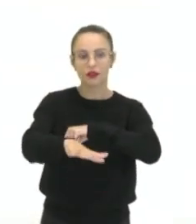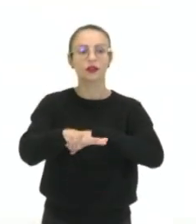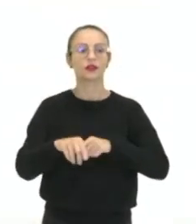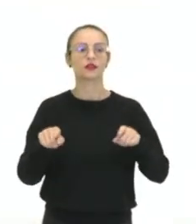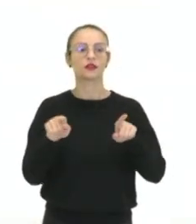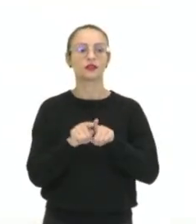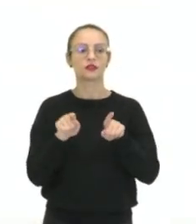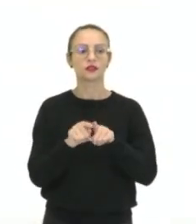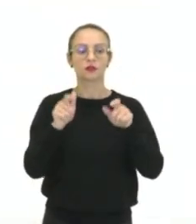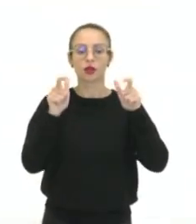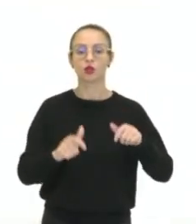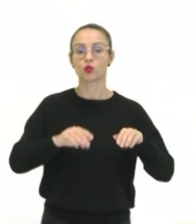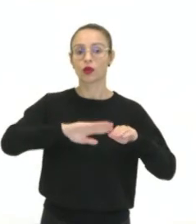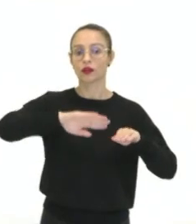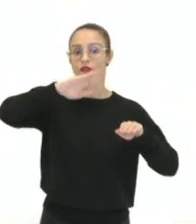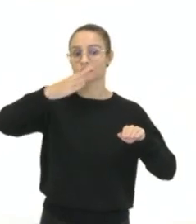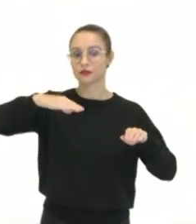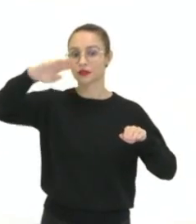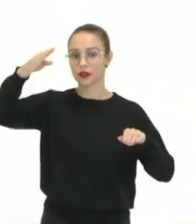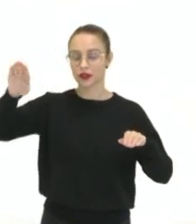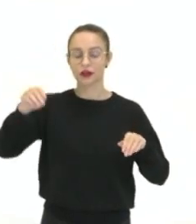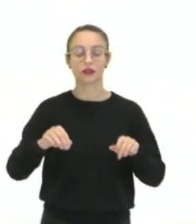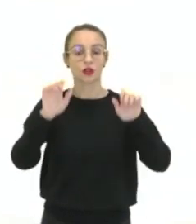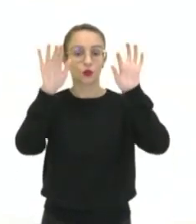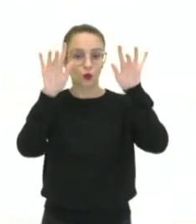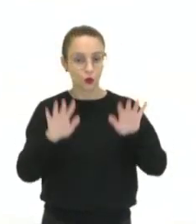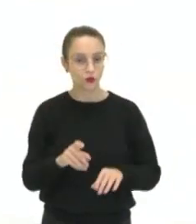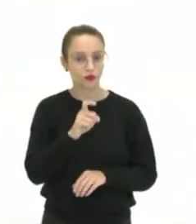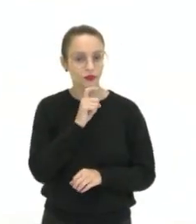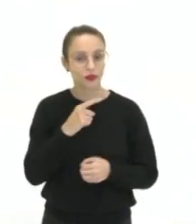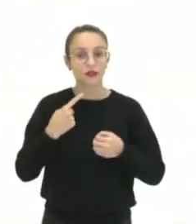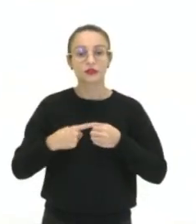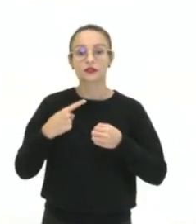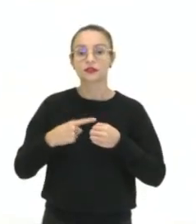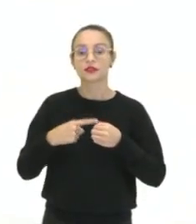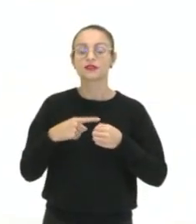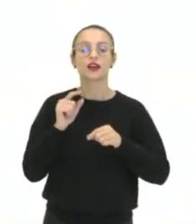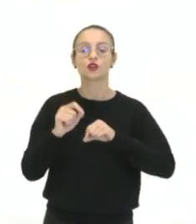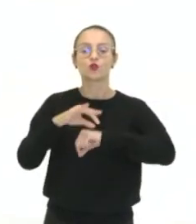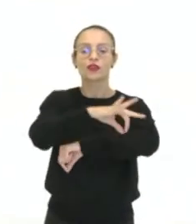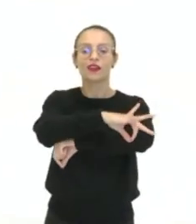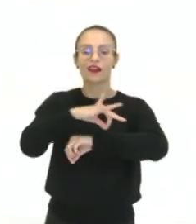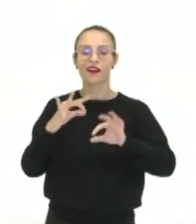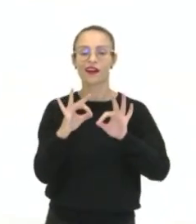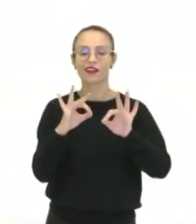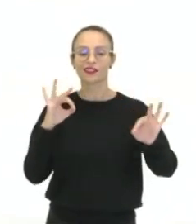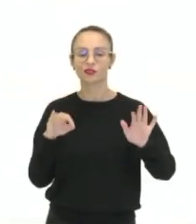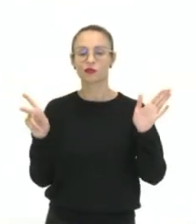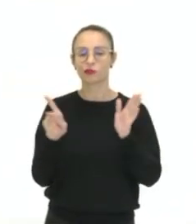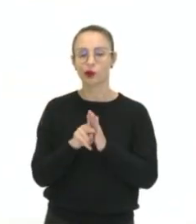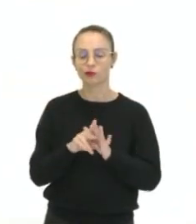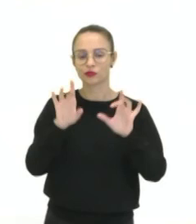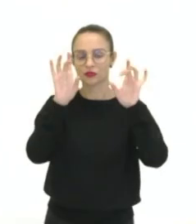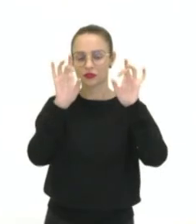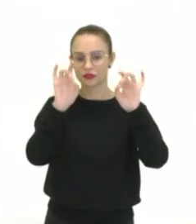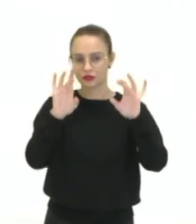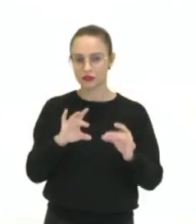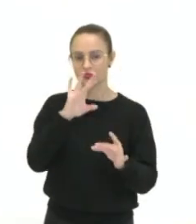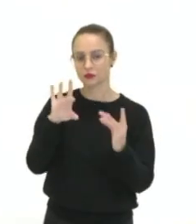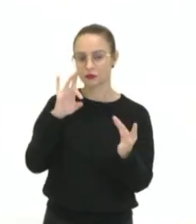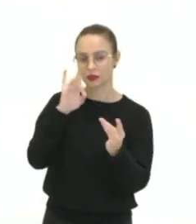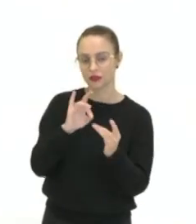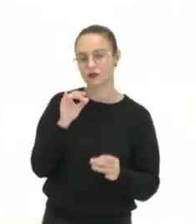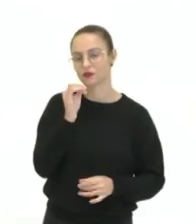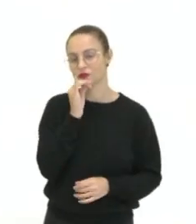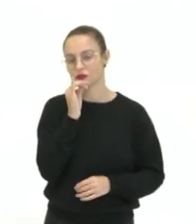das regiões serranas com neve, das cidades com a arquitetura específica da colonização de alguns grupos, como os